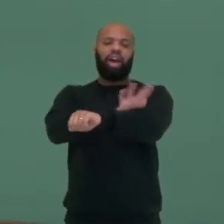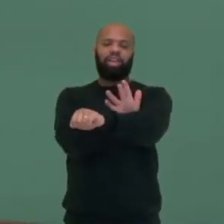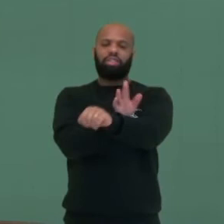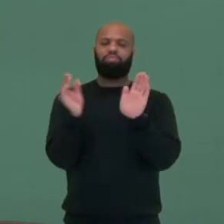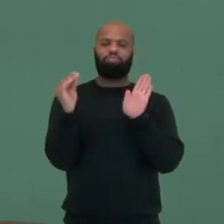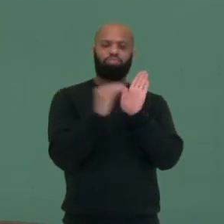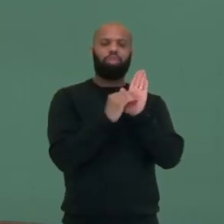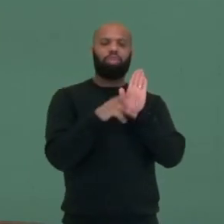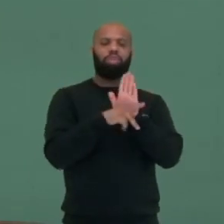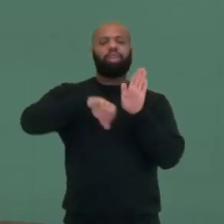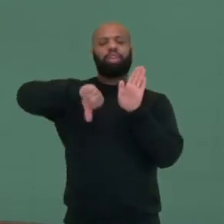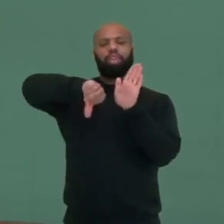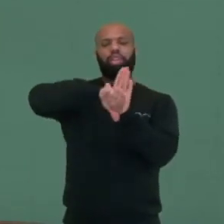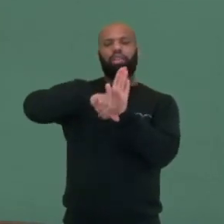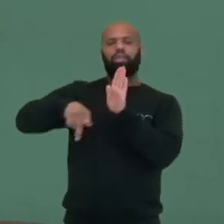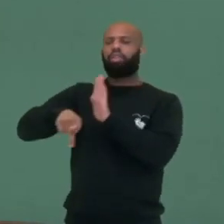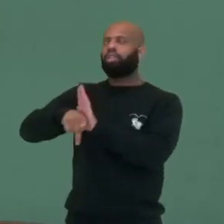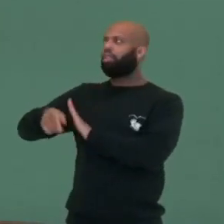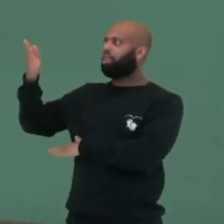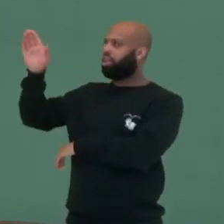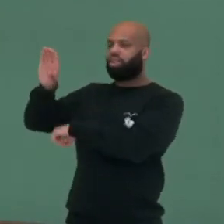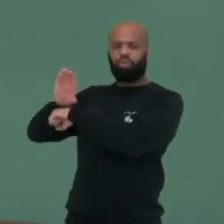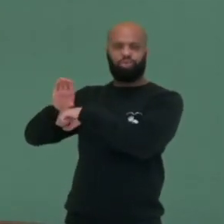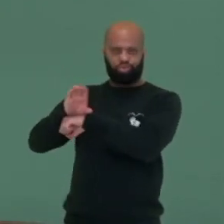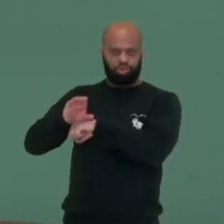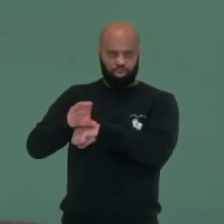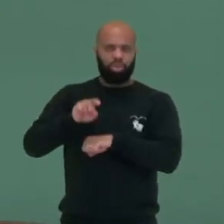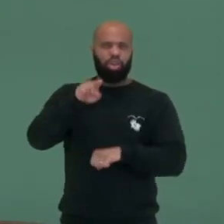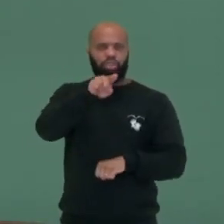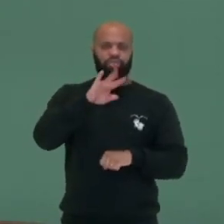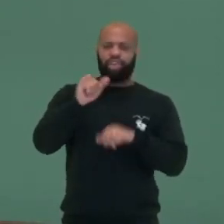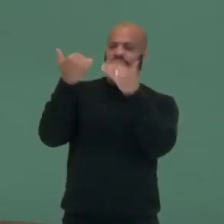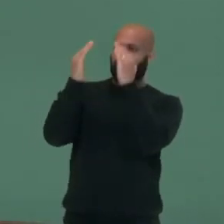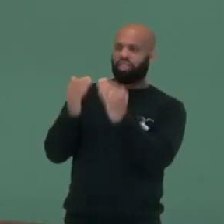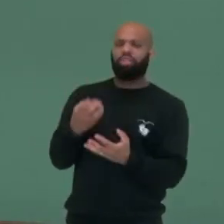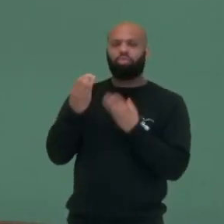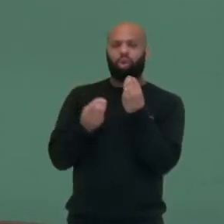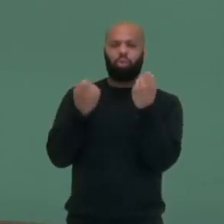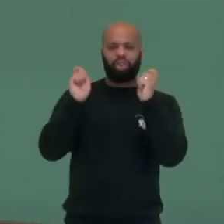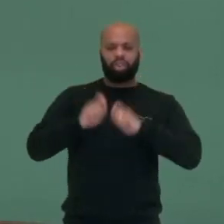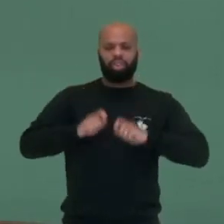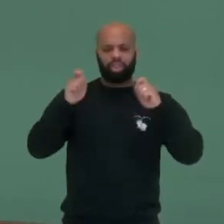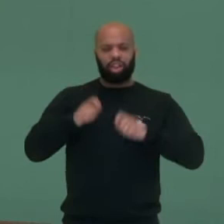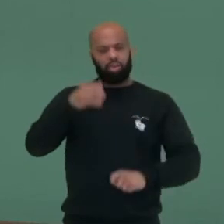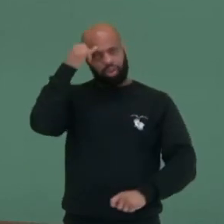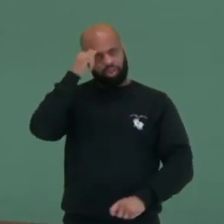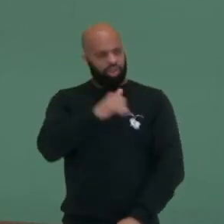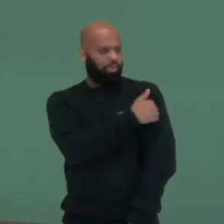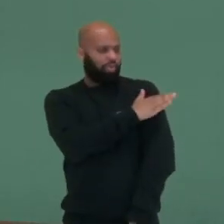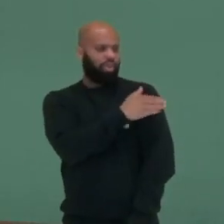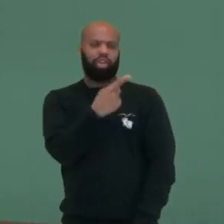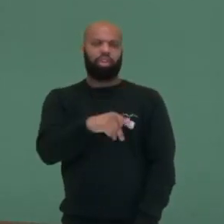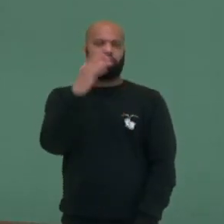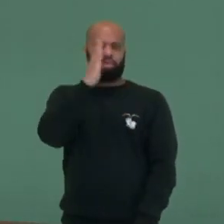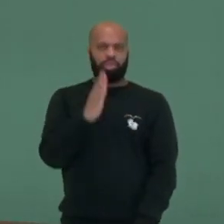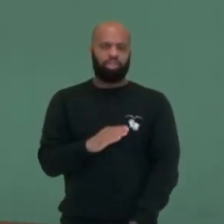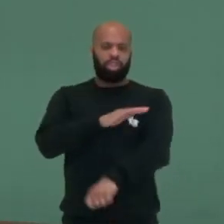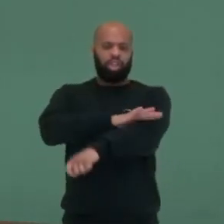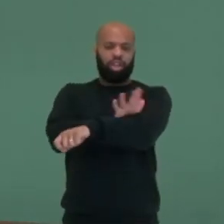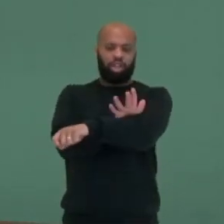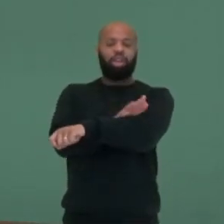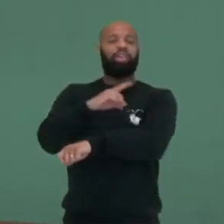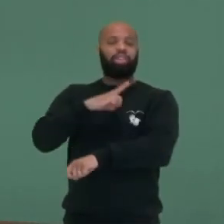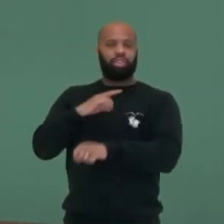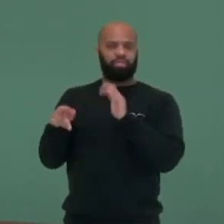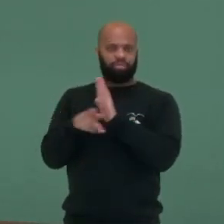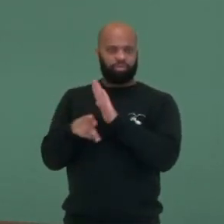como crime citado na Constituição. Analise como isso pode ajudar a combater o preconceito no Brasil. O racismo está previsto